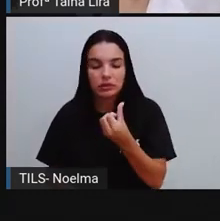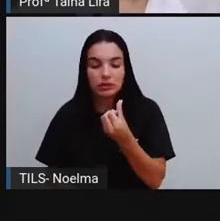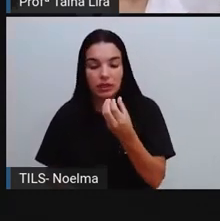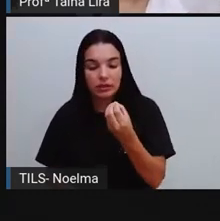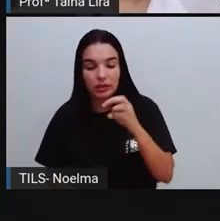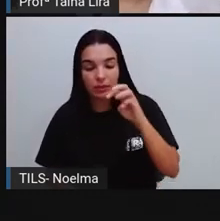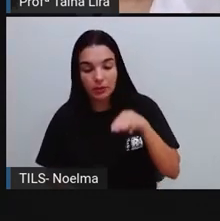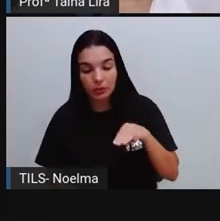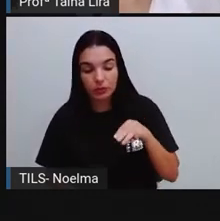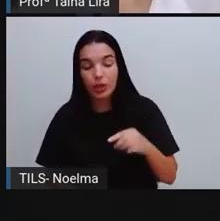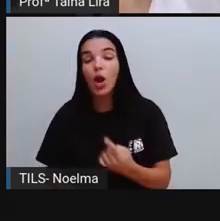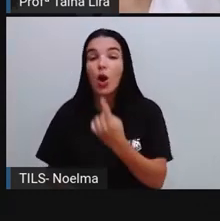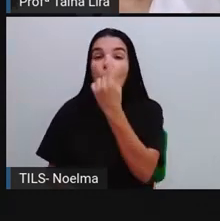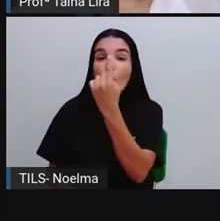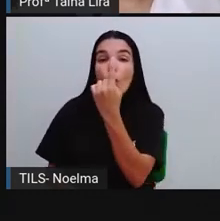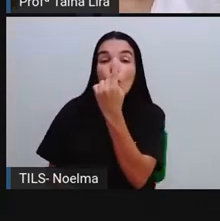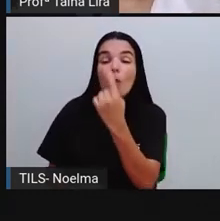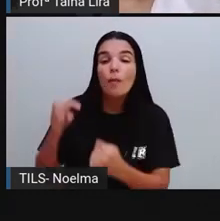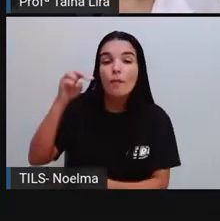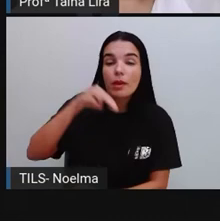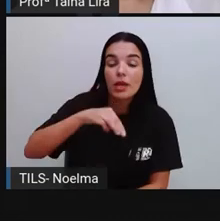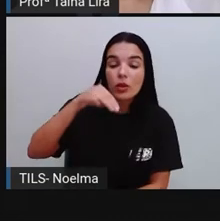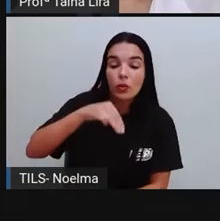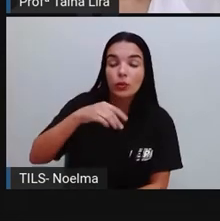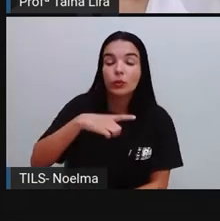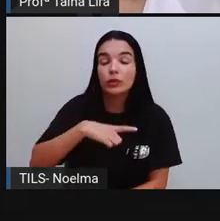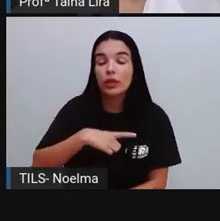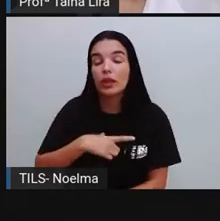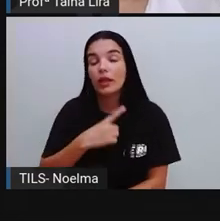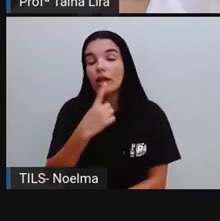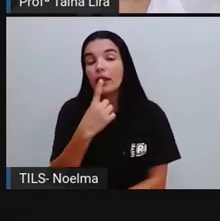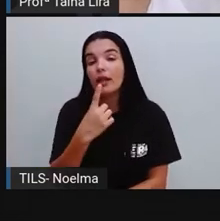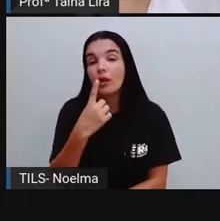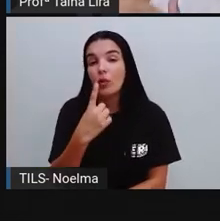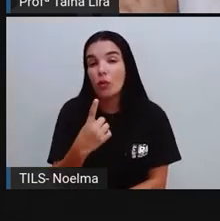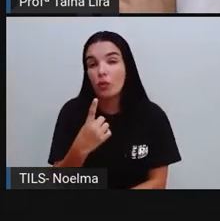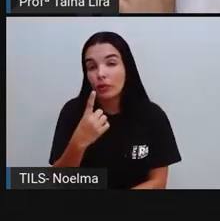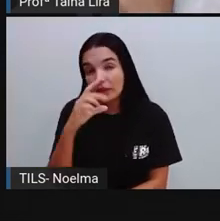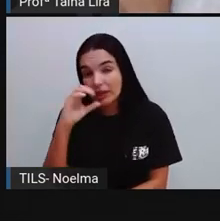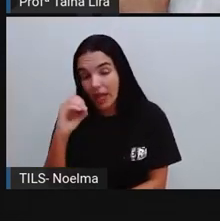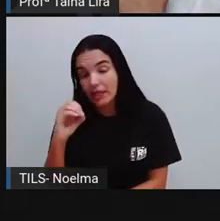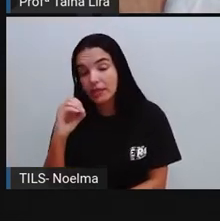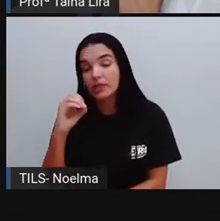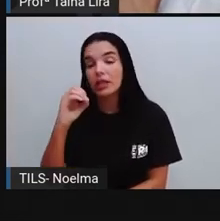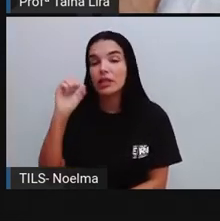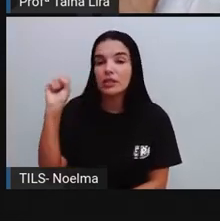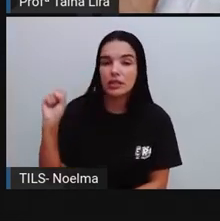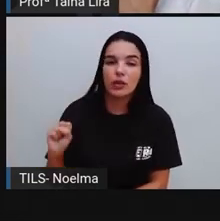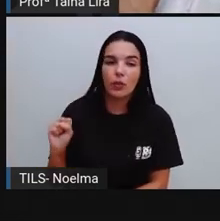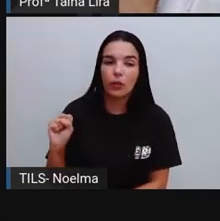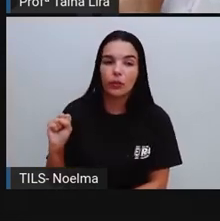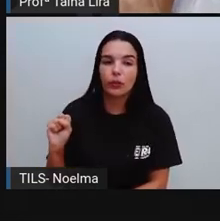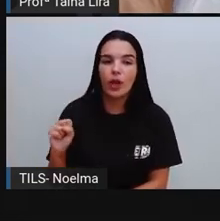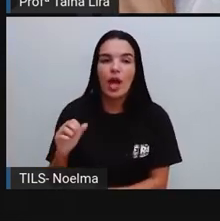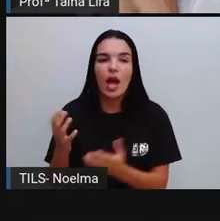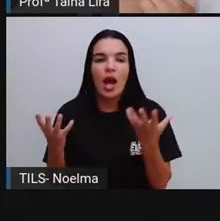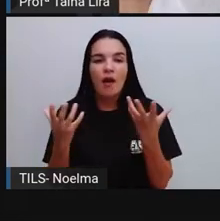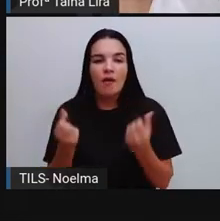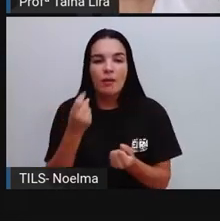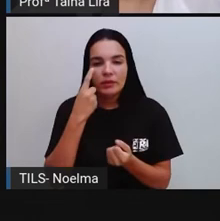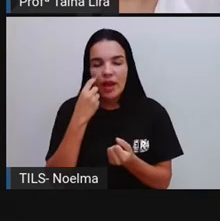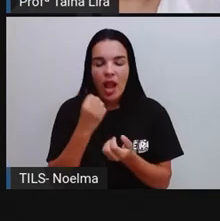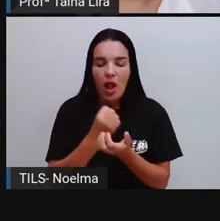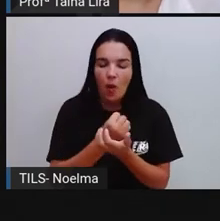60 segundos. Então, a gente contando de 10 em 10 minutos, depois a gente conta aqui, né, para descobrir quanto tempo